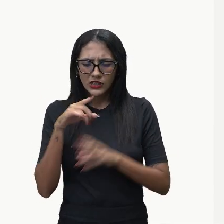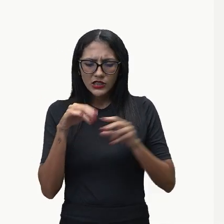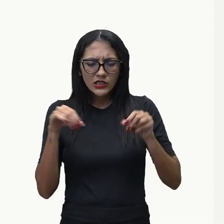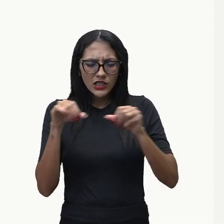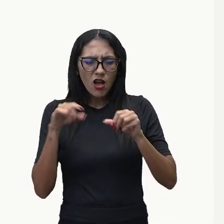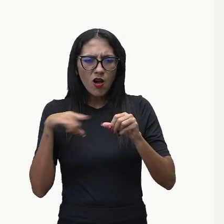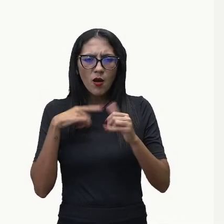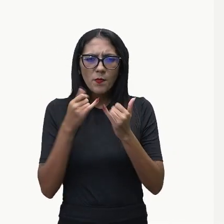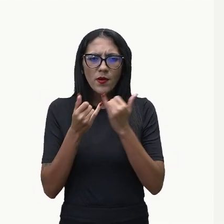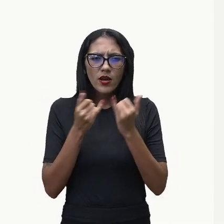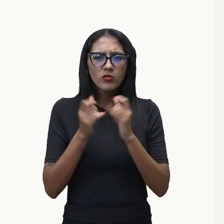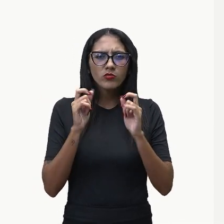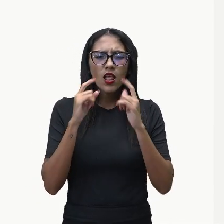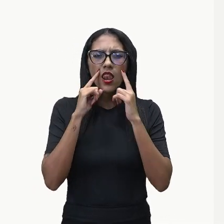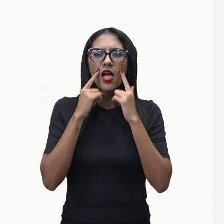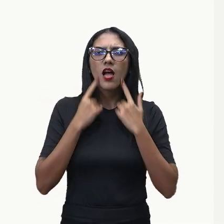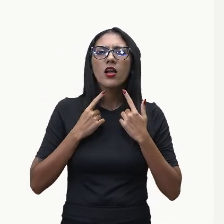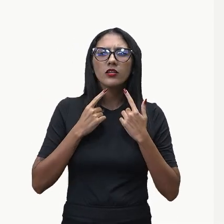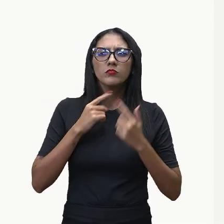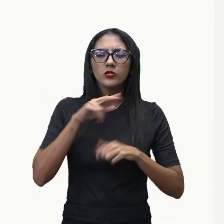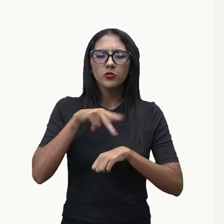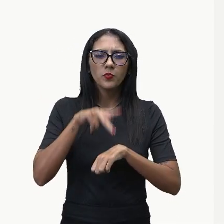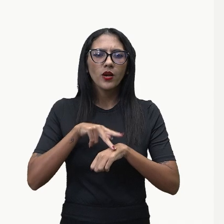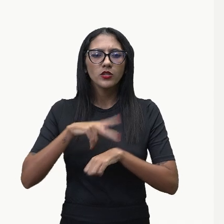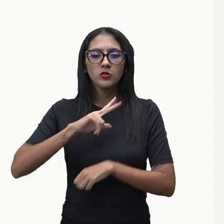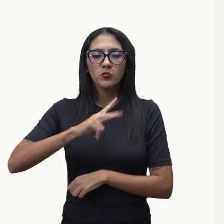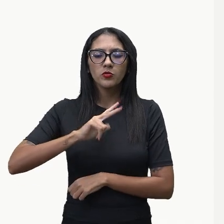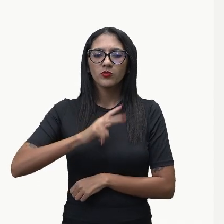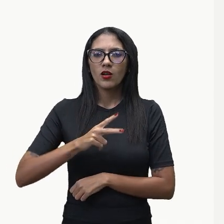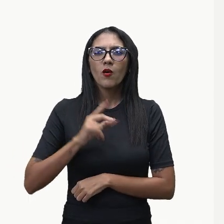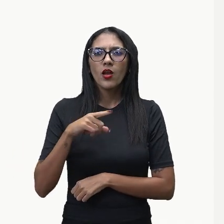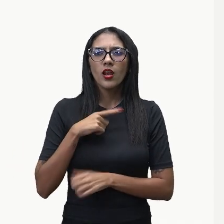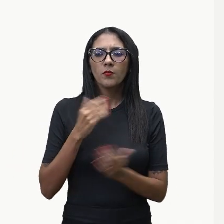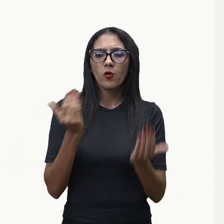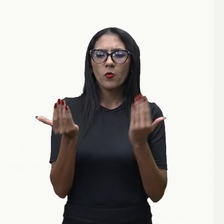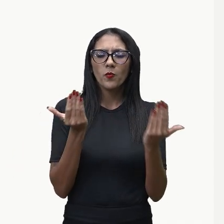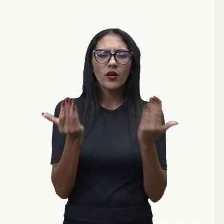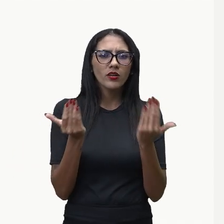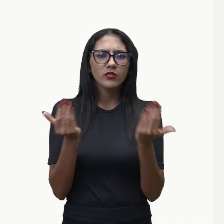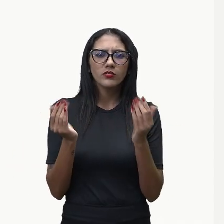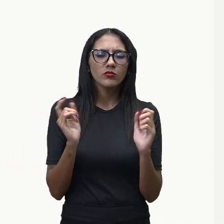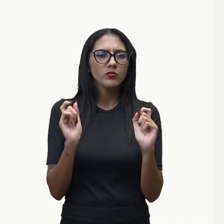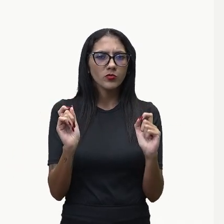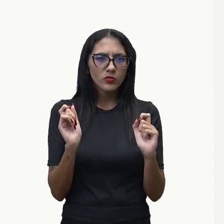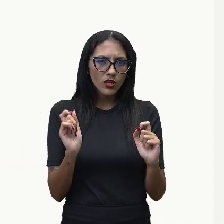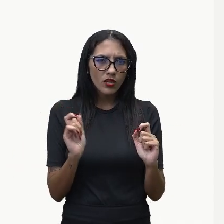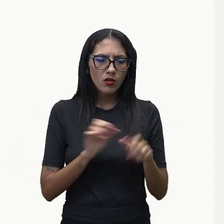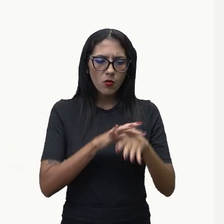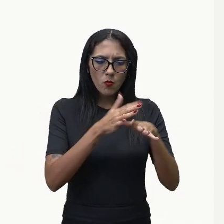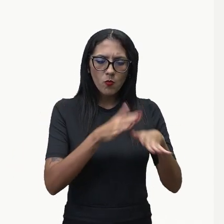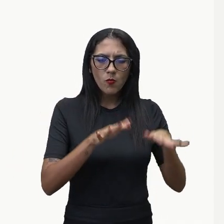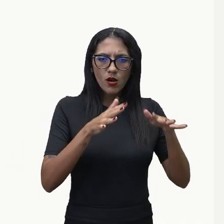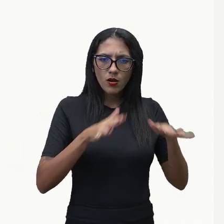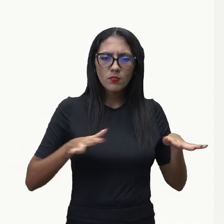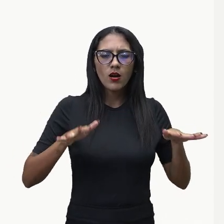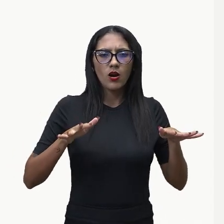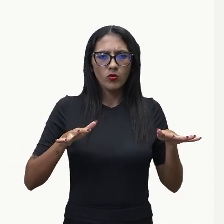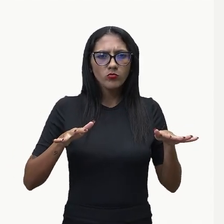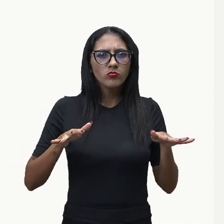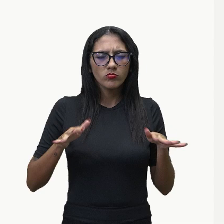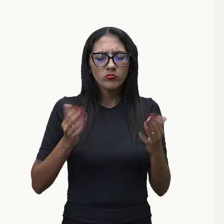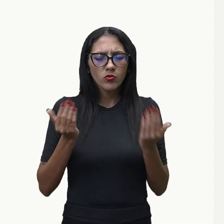de Portugal. Então temos essa relação, essa comparação aí do mar, certo? Que é relacionado às